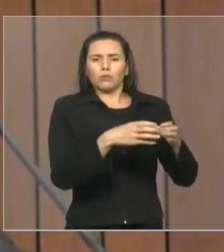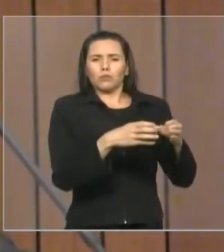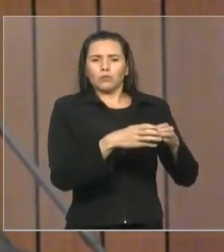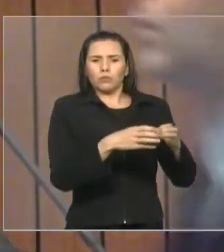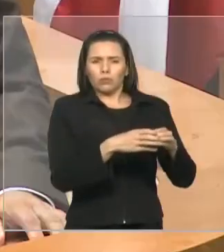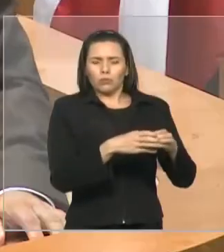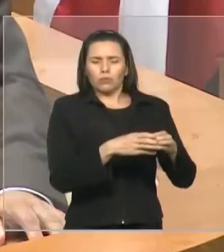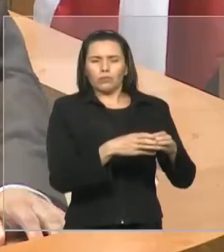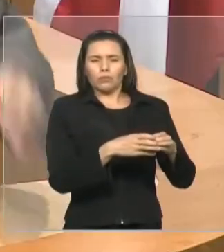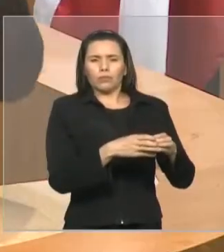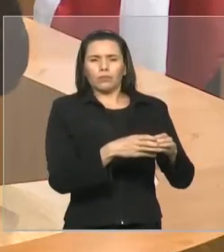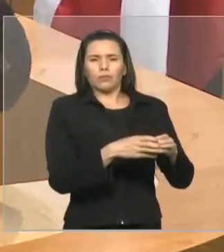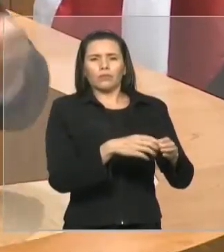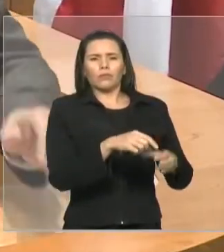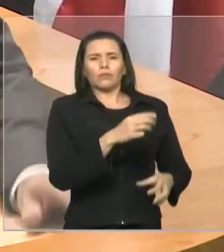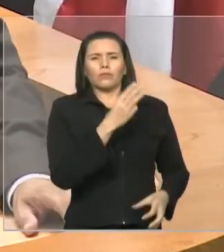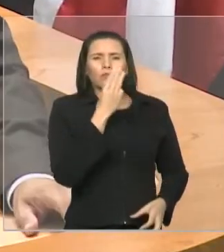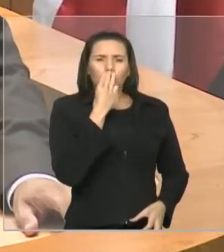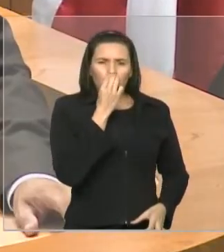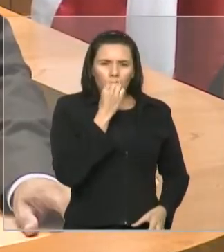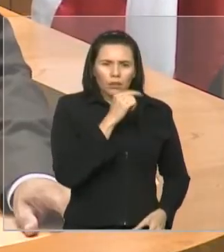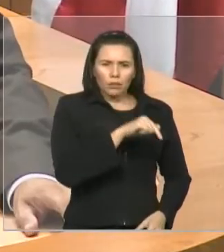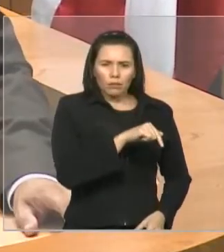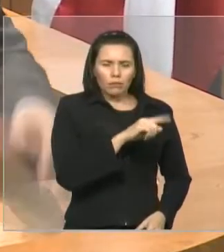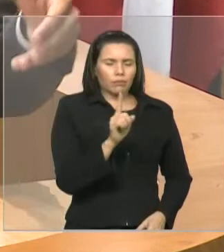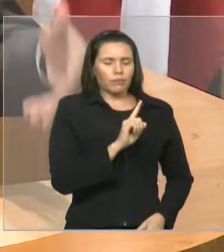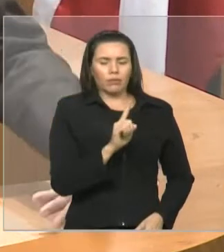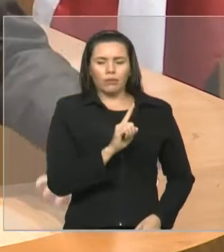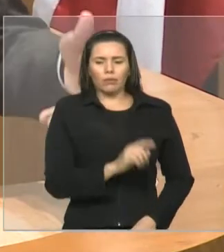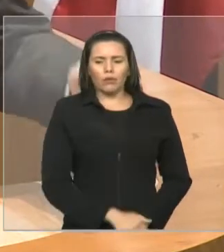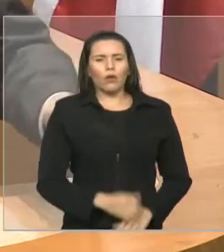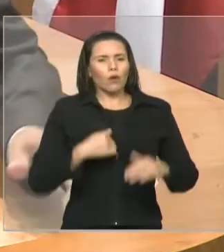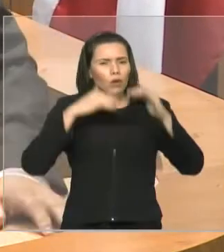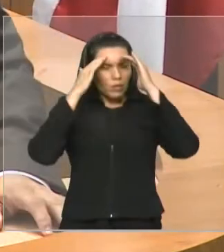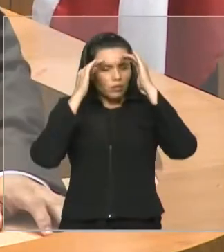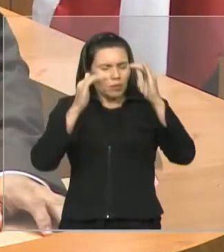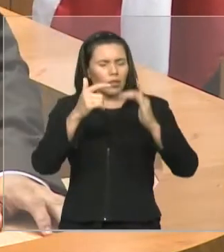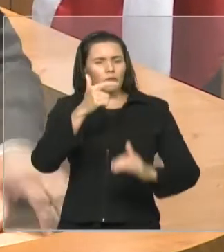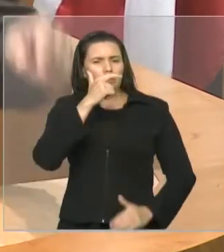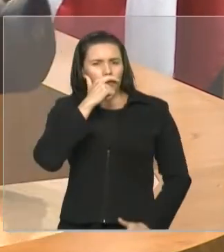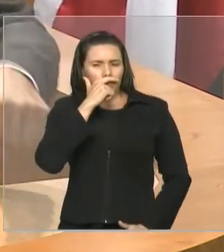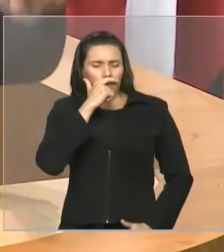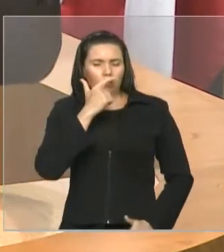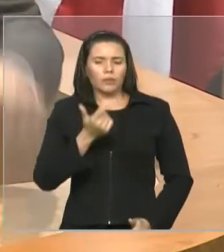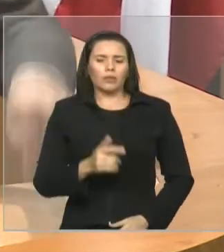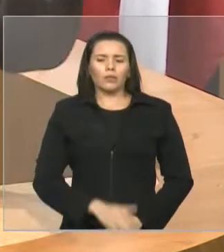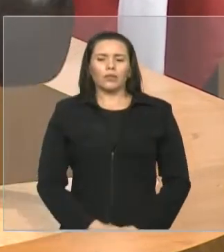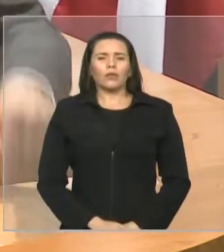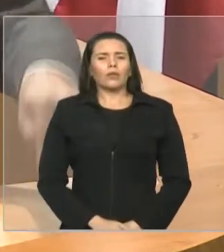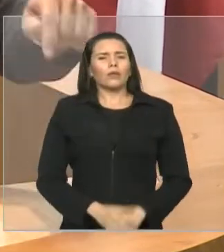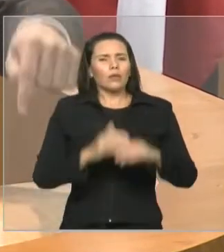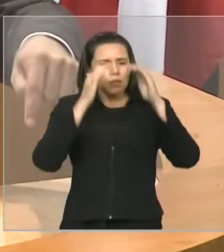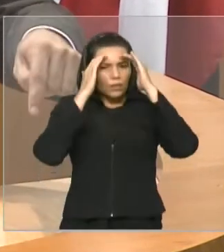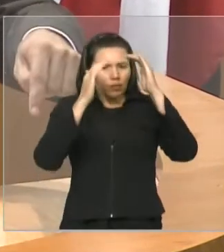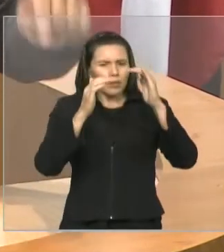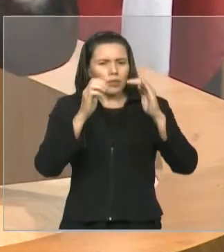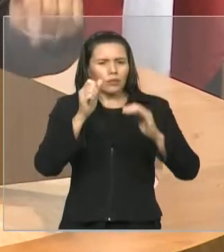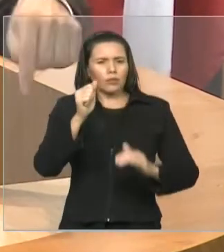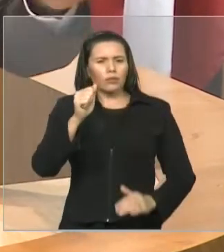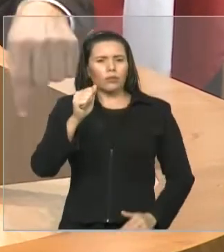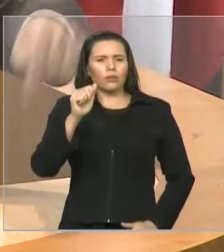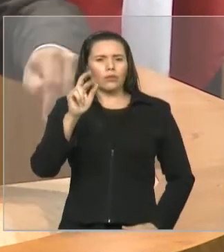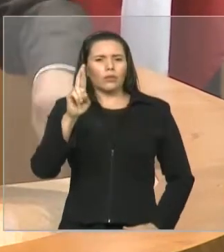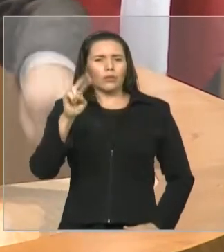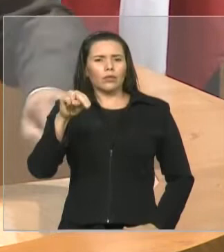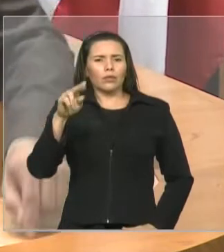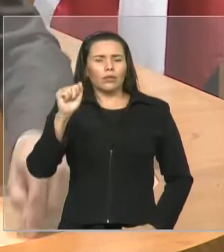Pires, deputado Adriano, deputado Arnaldo. Respeito o bloco de oposição. Vou continuar na oposição, mas